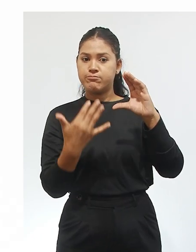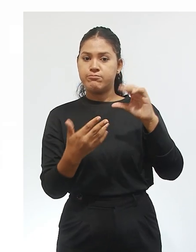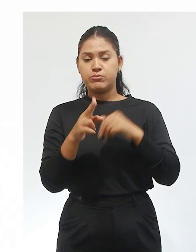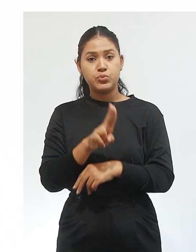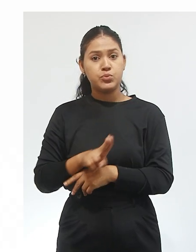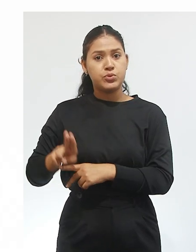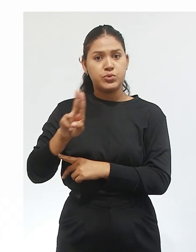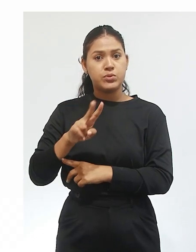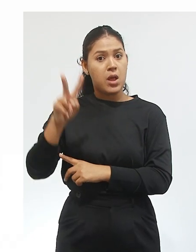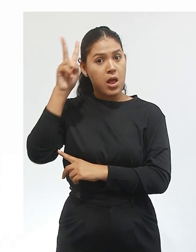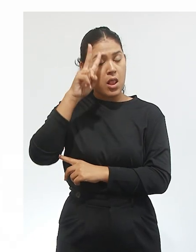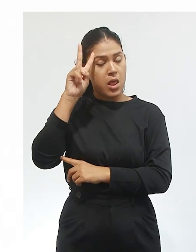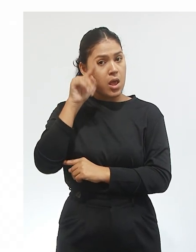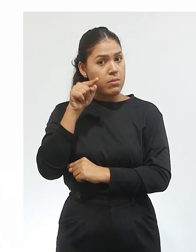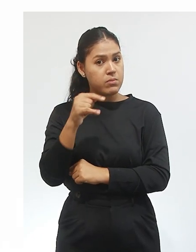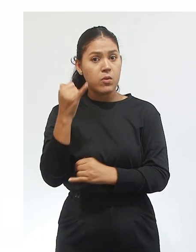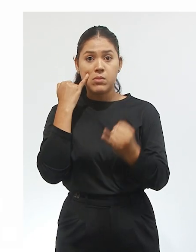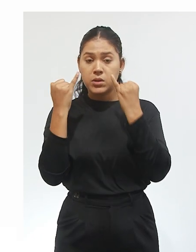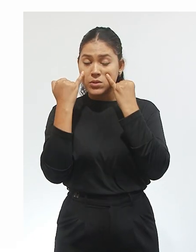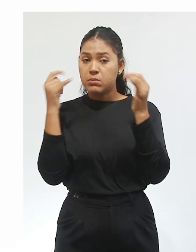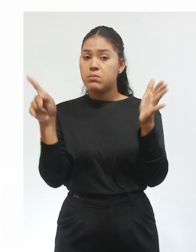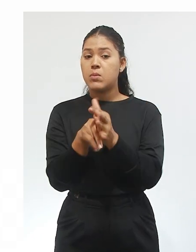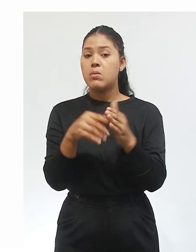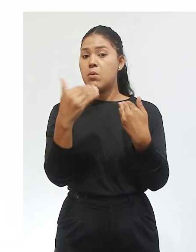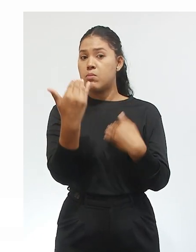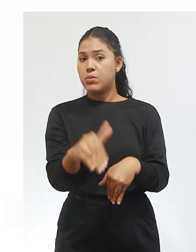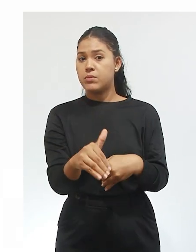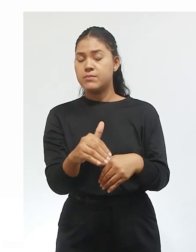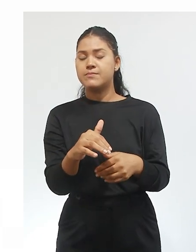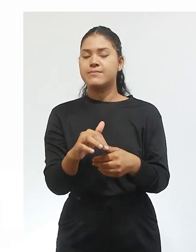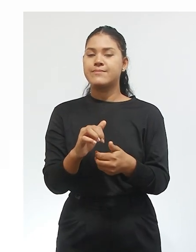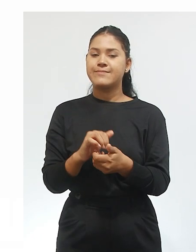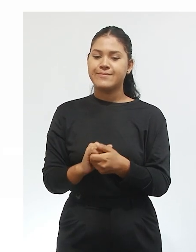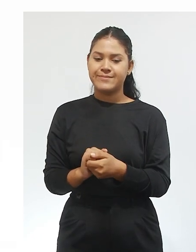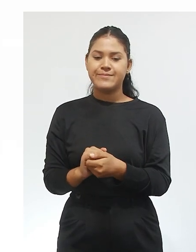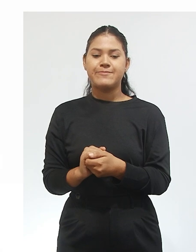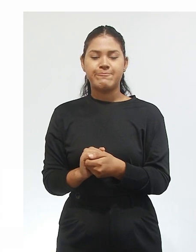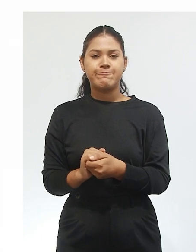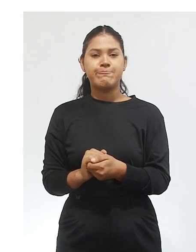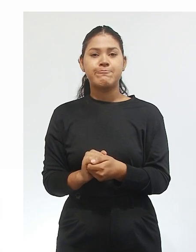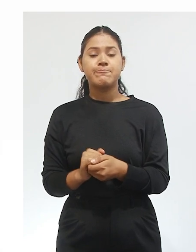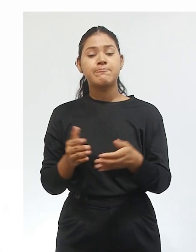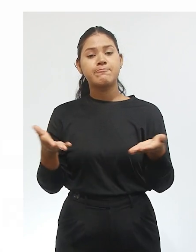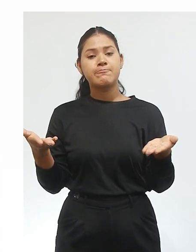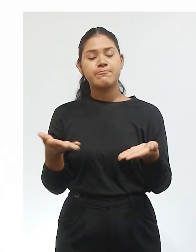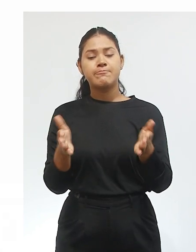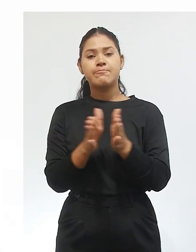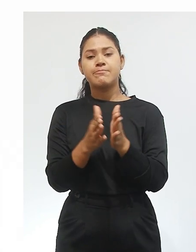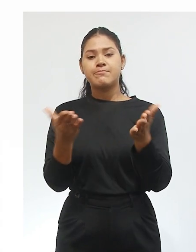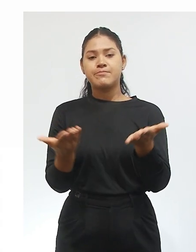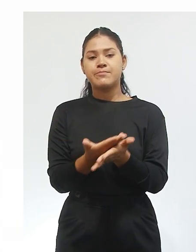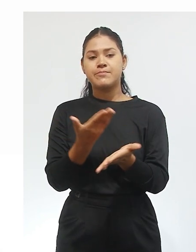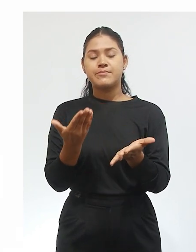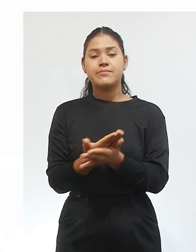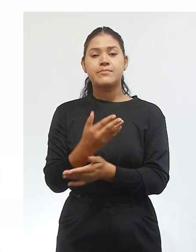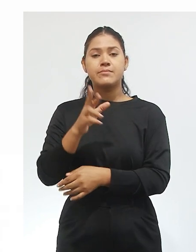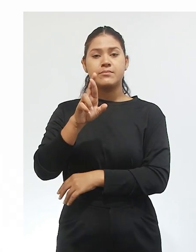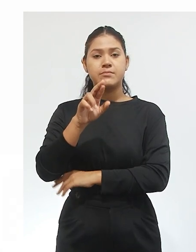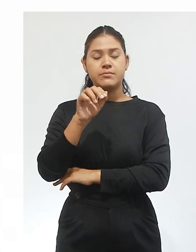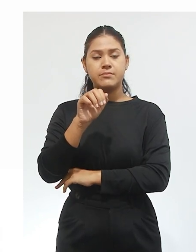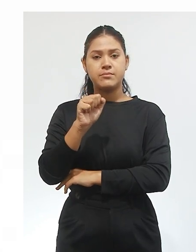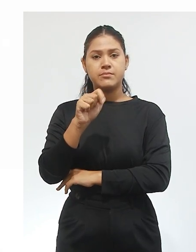livro diário. Não esqueçam, questão de prova também, tá? Agora vamos falar sobre o livro Razão. O livro